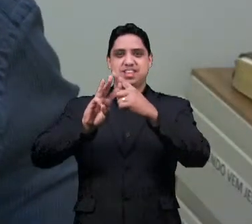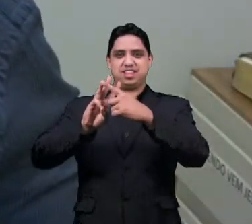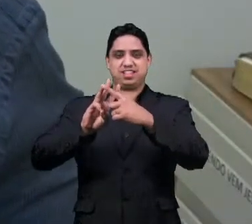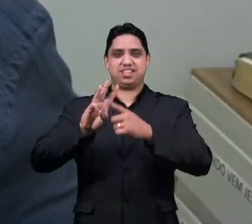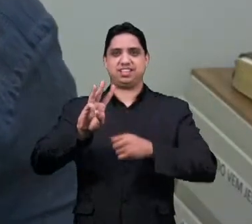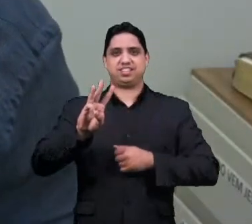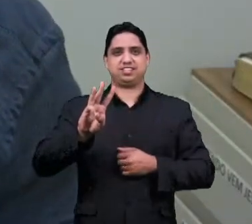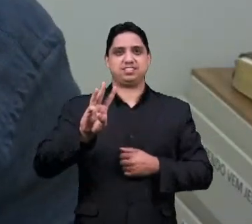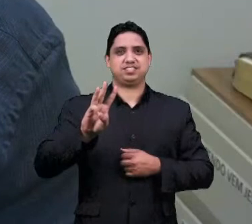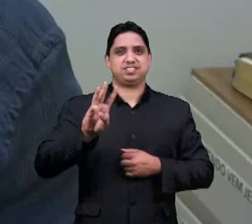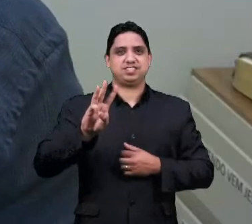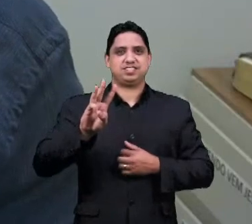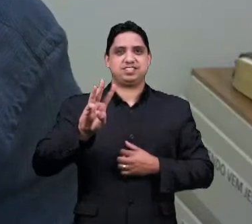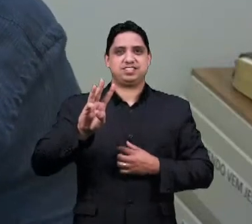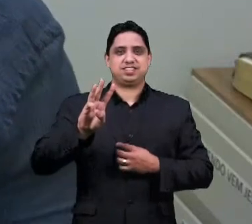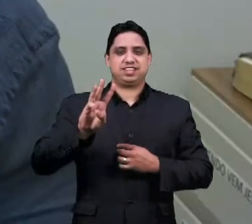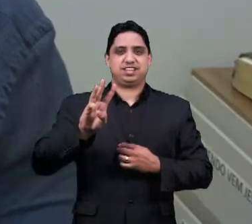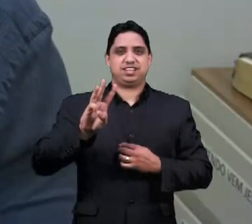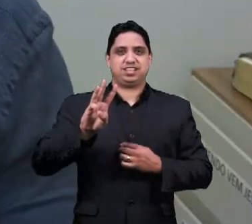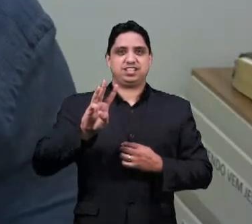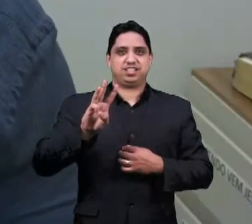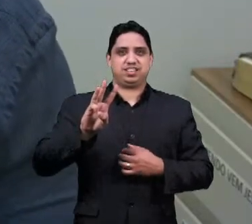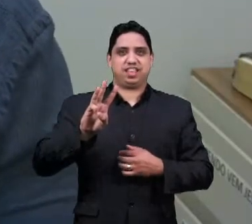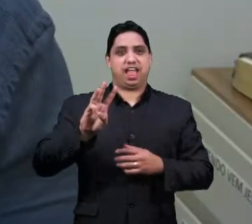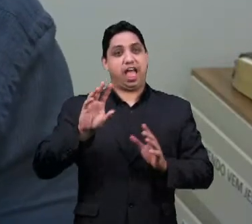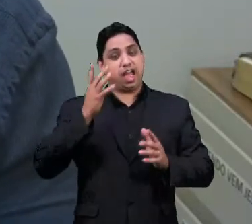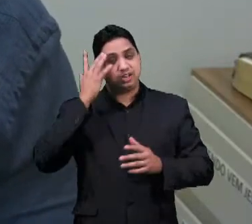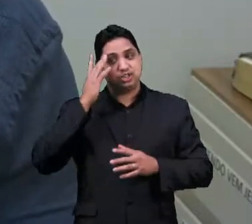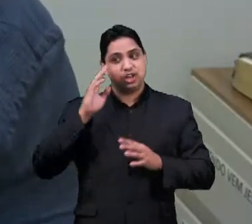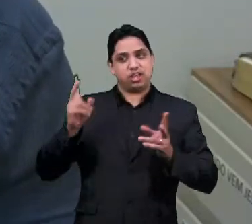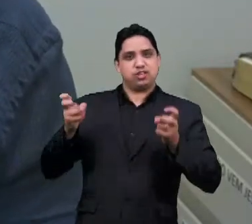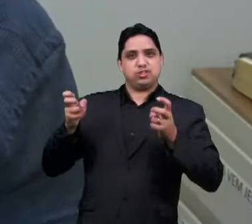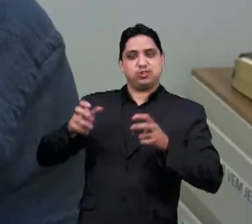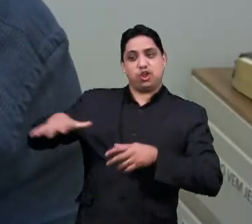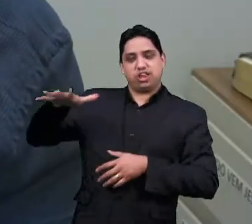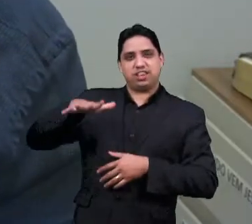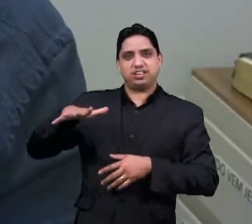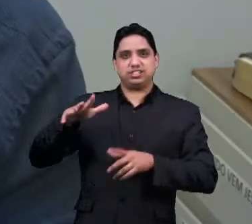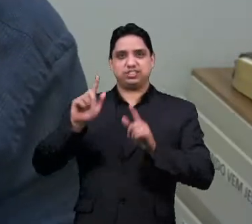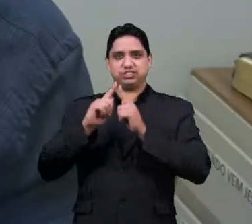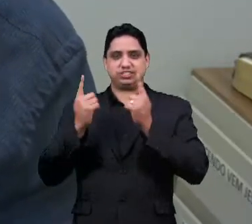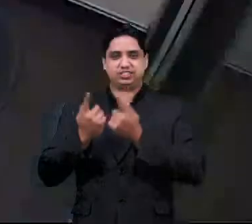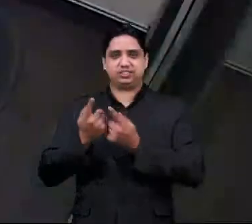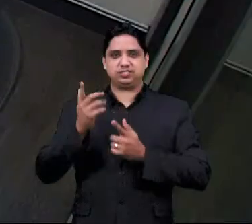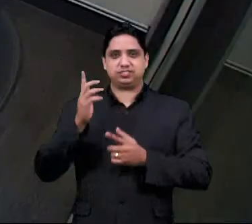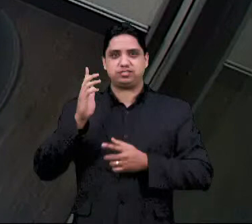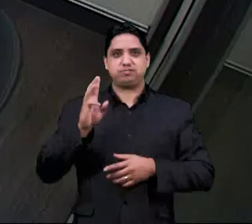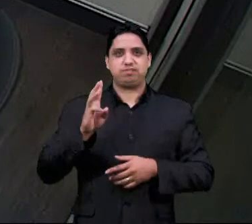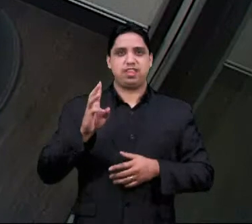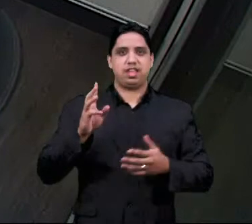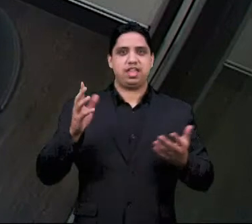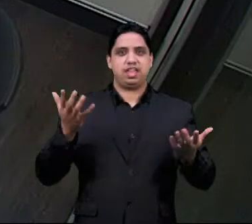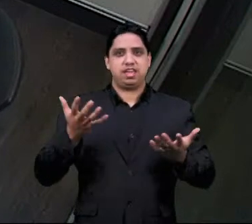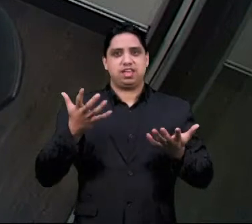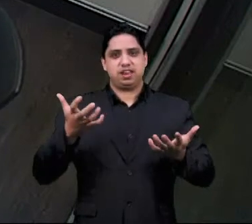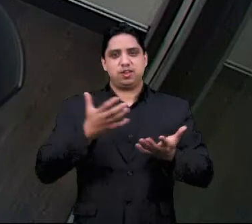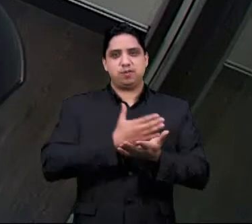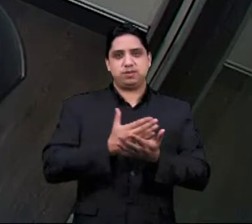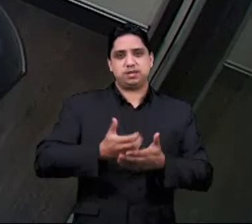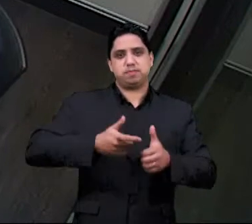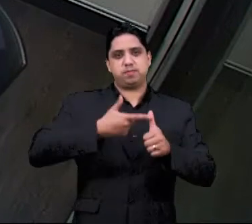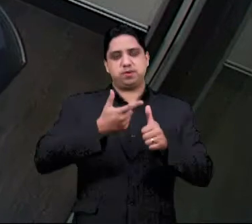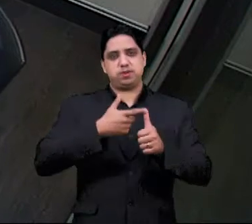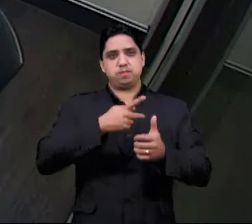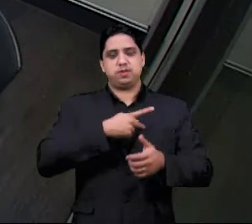né? Foi dada uma tomada geral aqui e de repente já adivinharam quais são os pastores. Mas queria cumprimentar primeiro o nosso querido